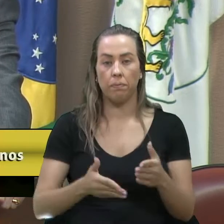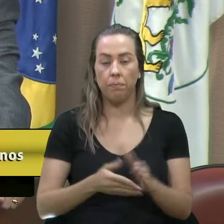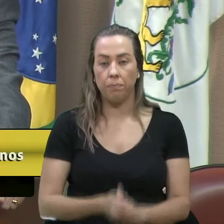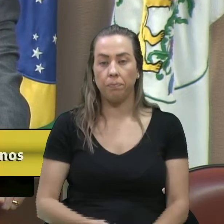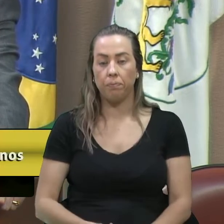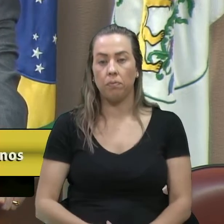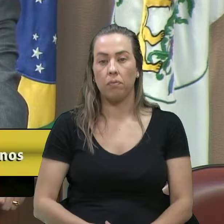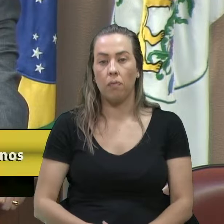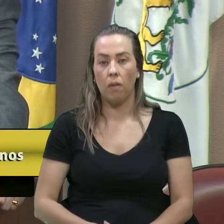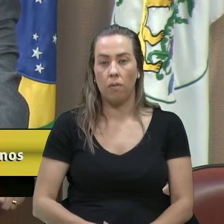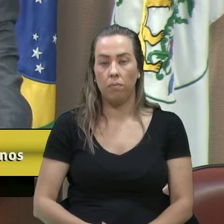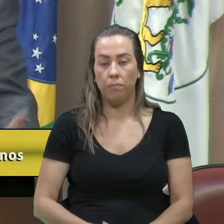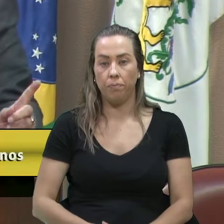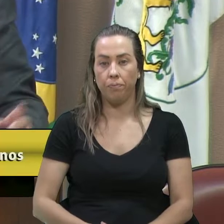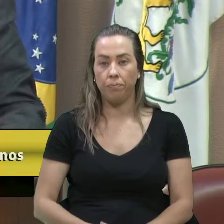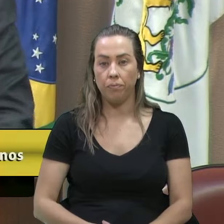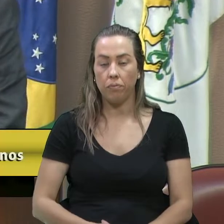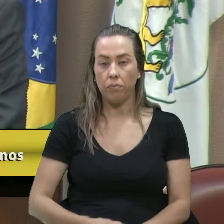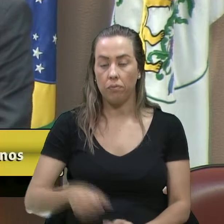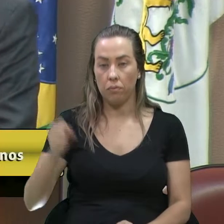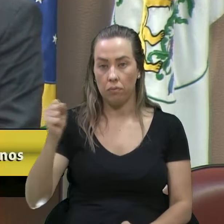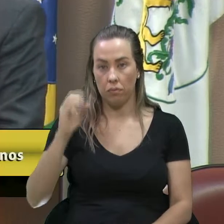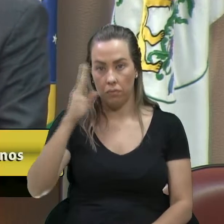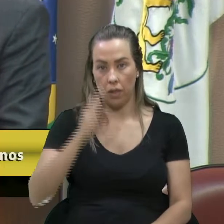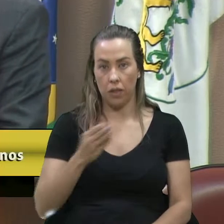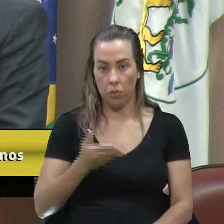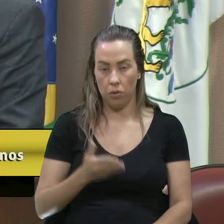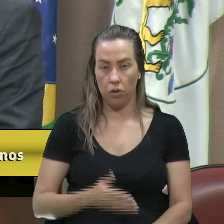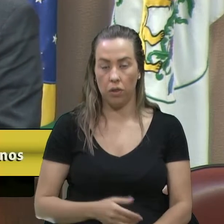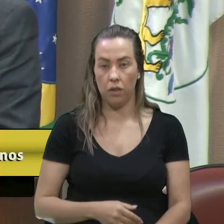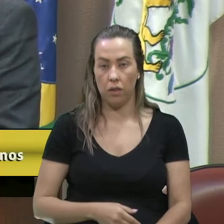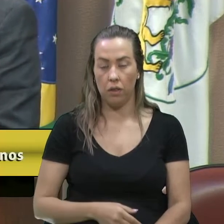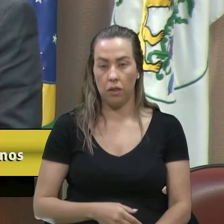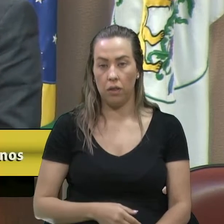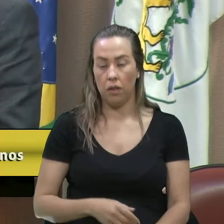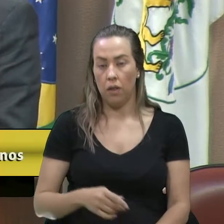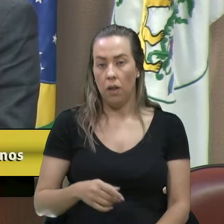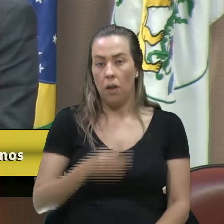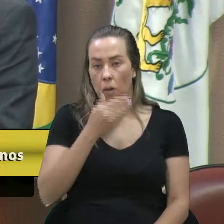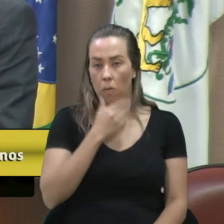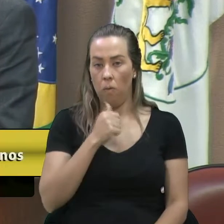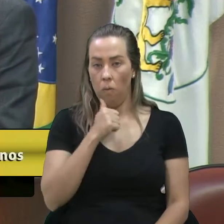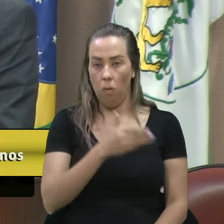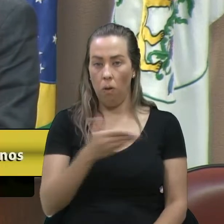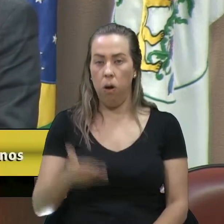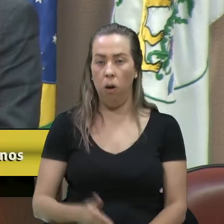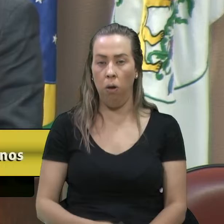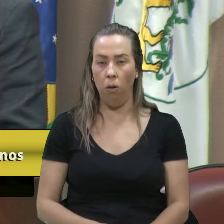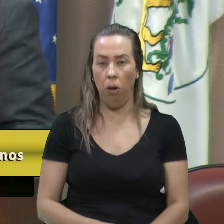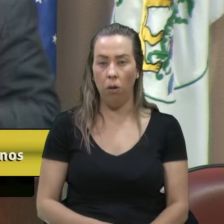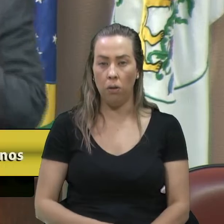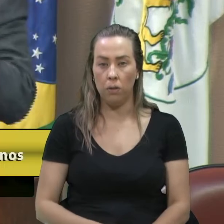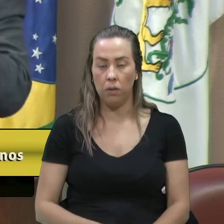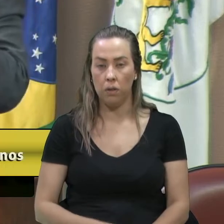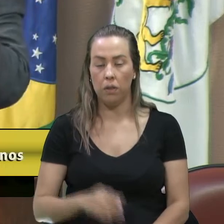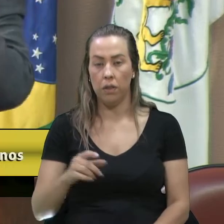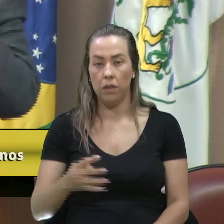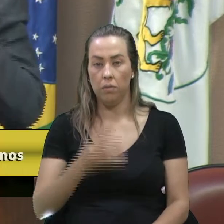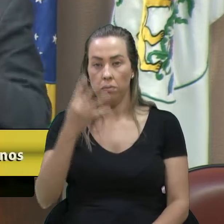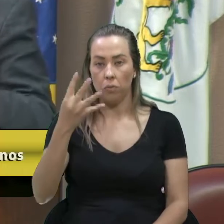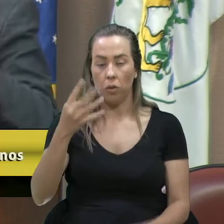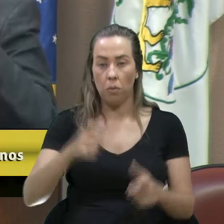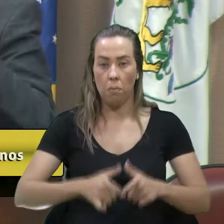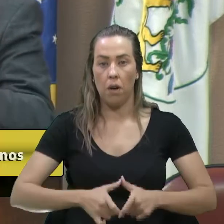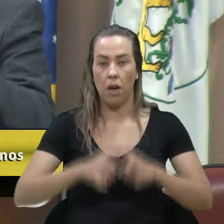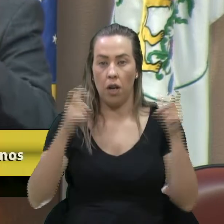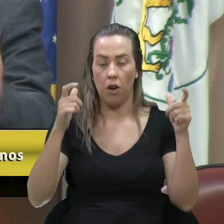a ABREP. O Brasil hoje, ele, senhoras e senhores, é considerado o quarto